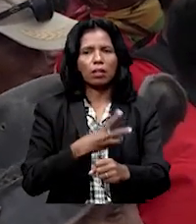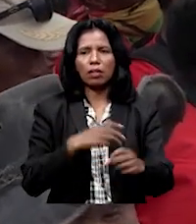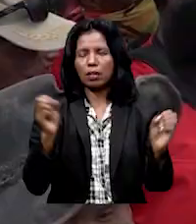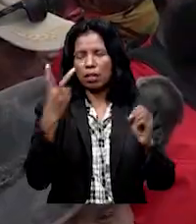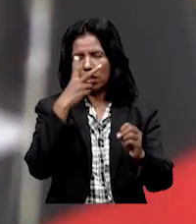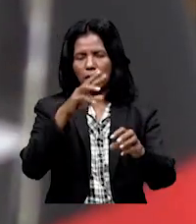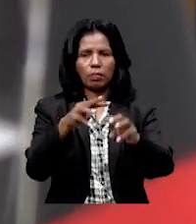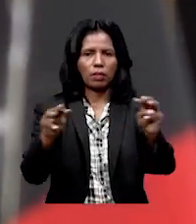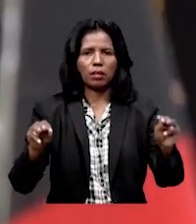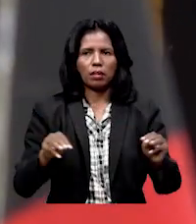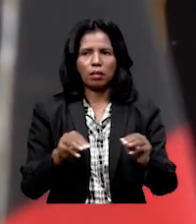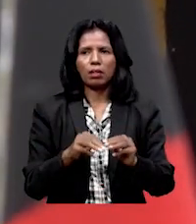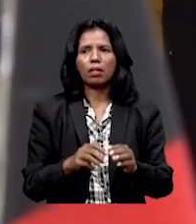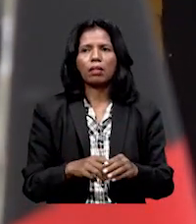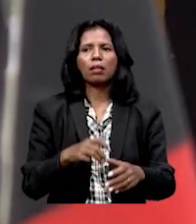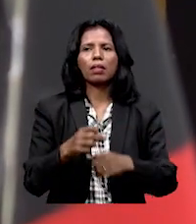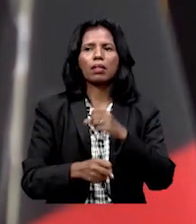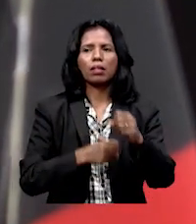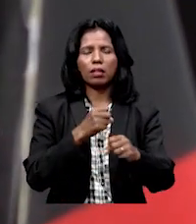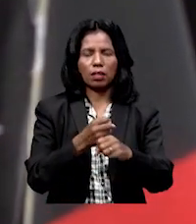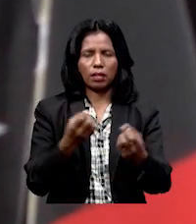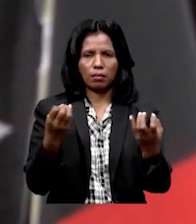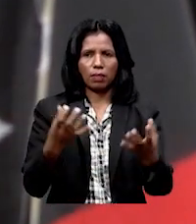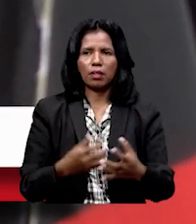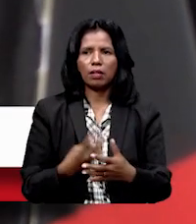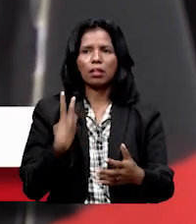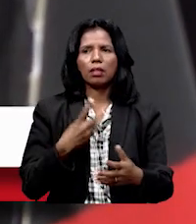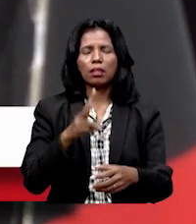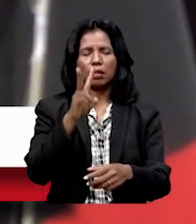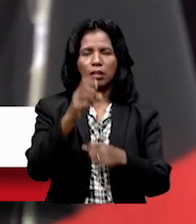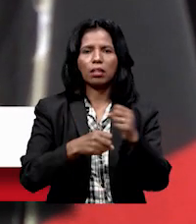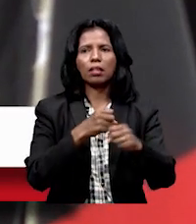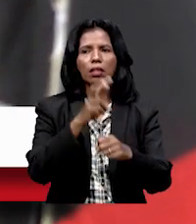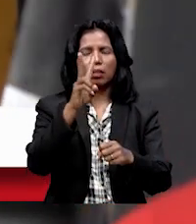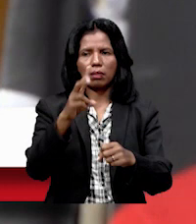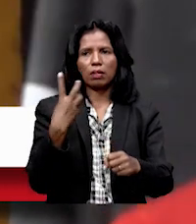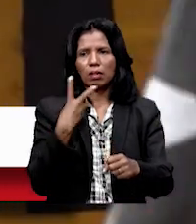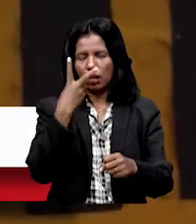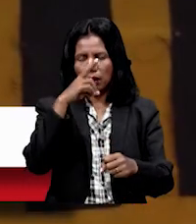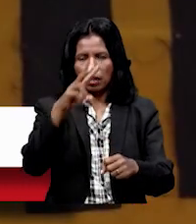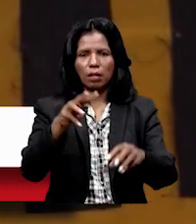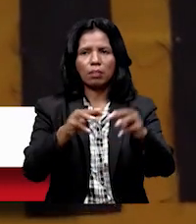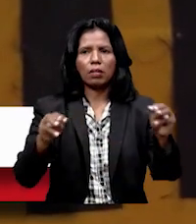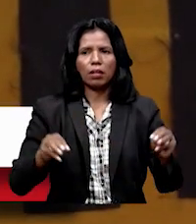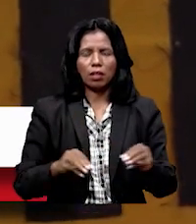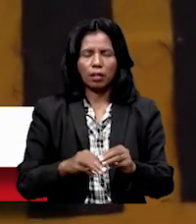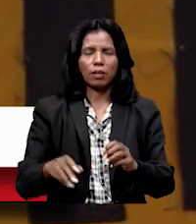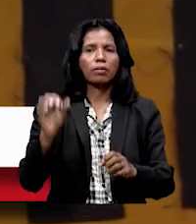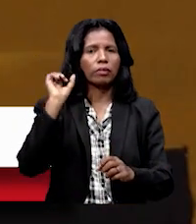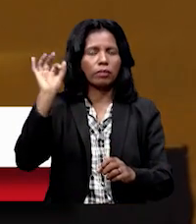município. Mas tina balu dit. Tina rua ho balu. Ita bele hare heta município. Viva